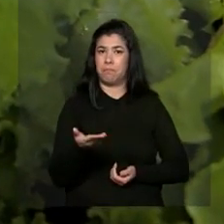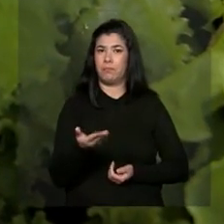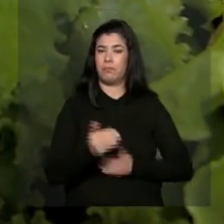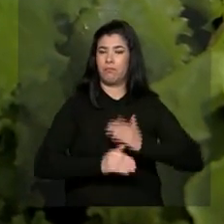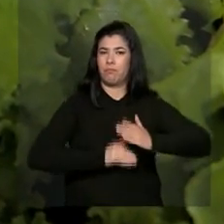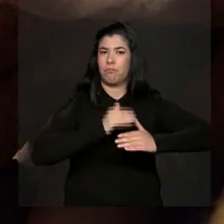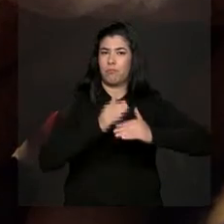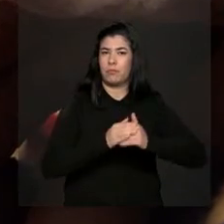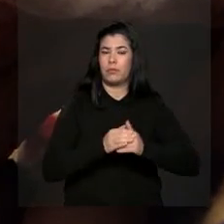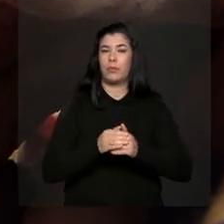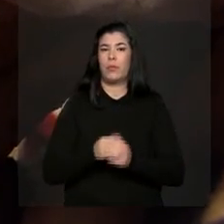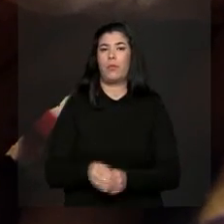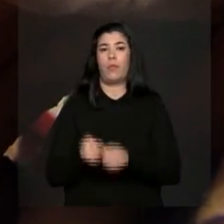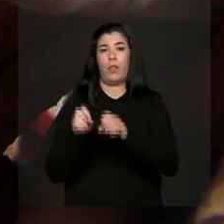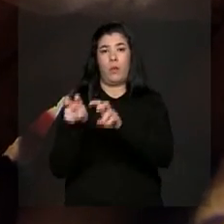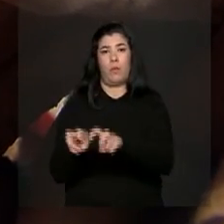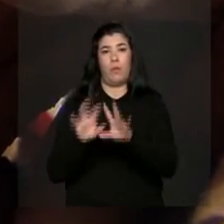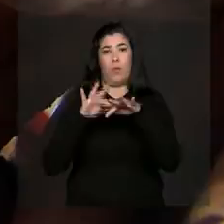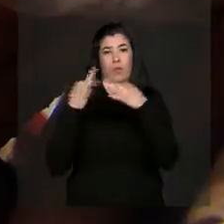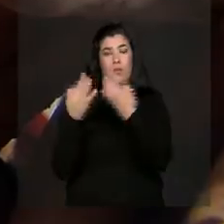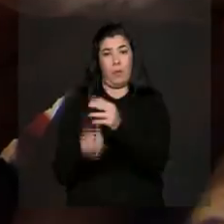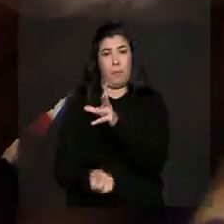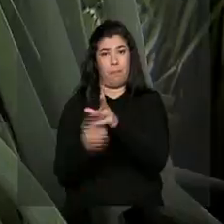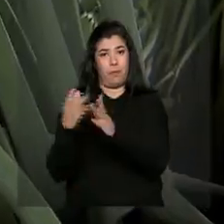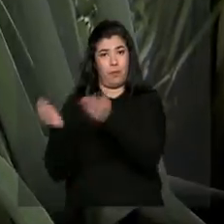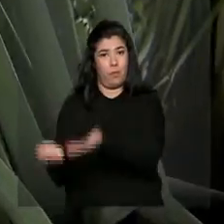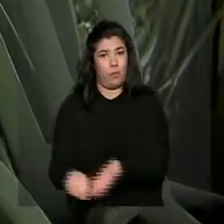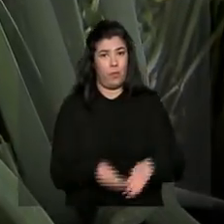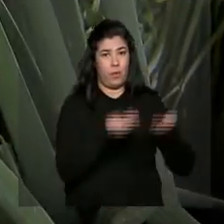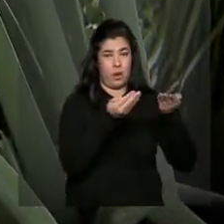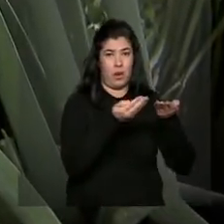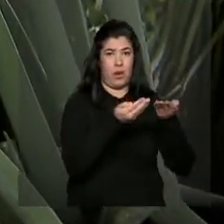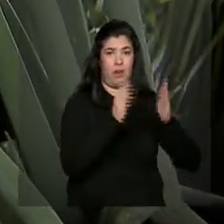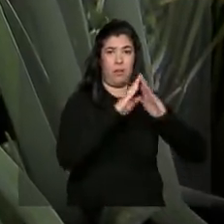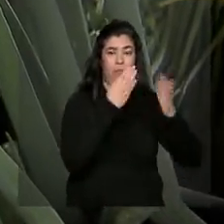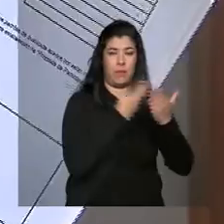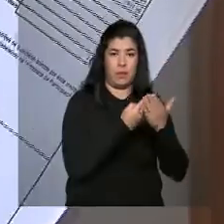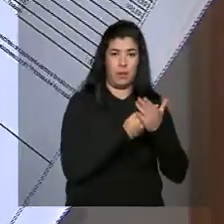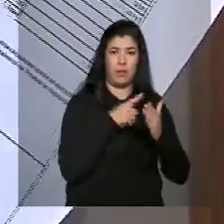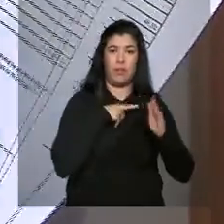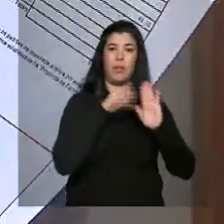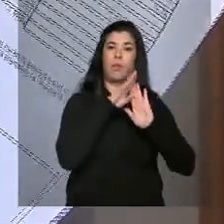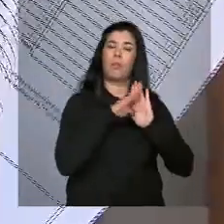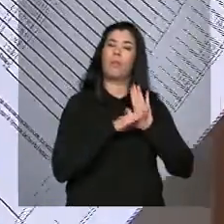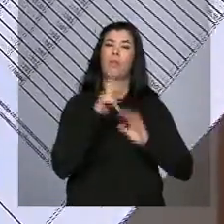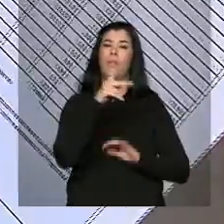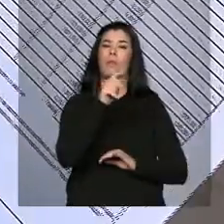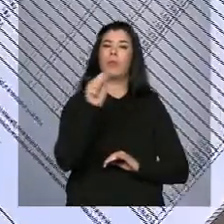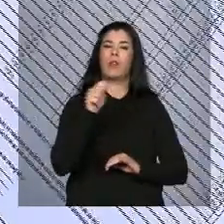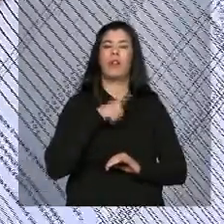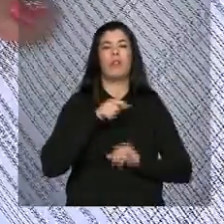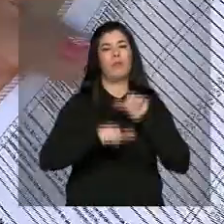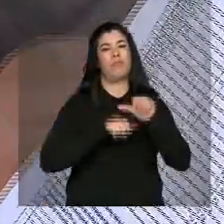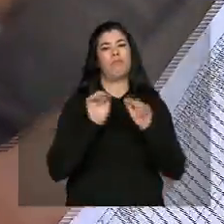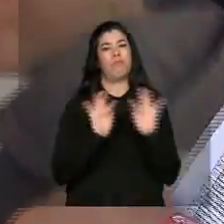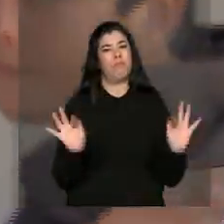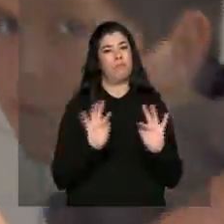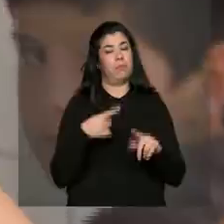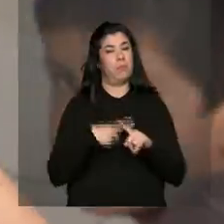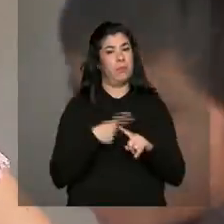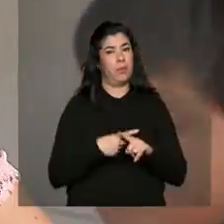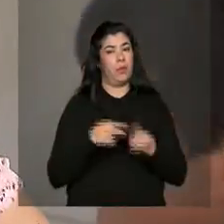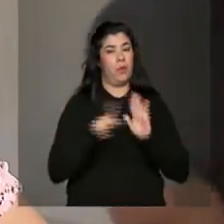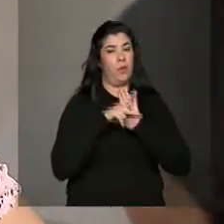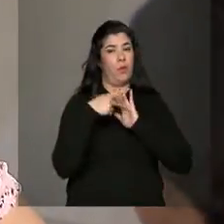processo de entrega para as escolas e outras entidades beneficiadas pelo PAA vai ficar mais simples. Isso porque